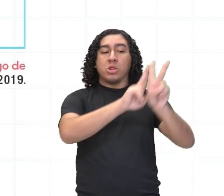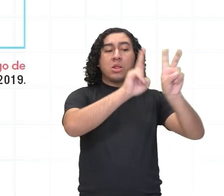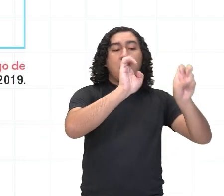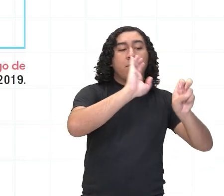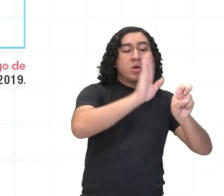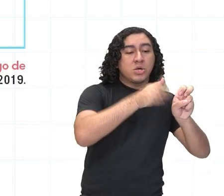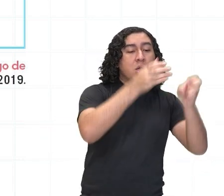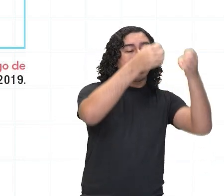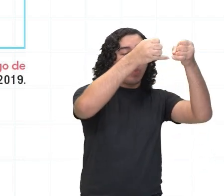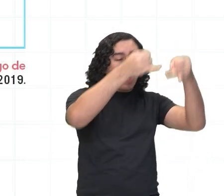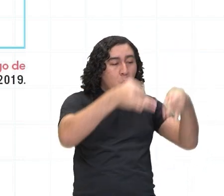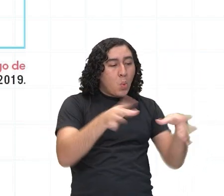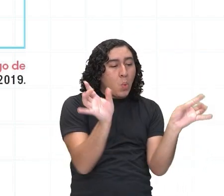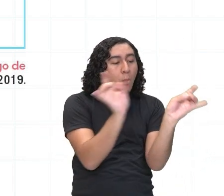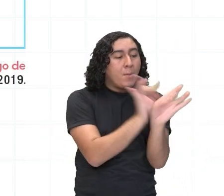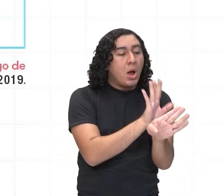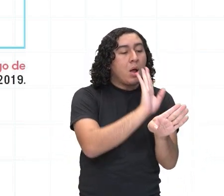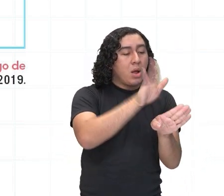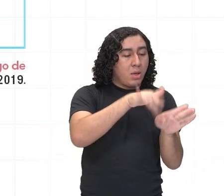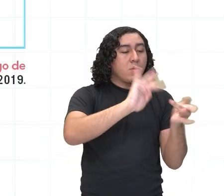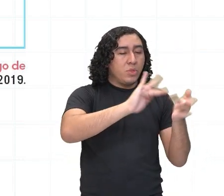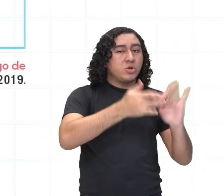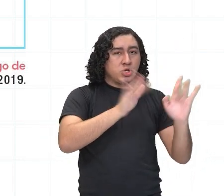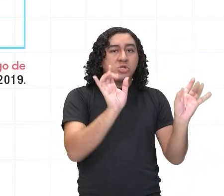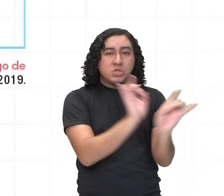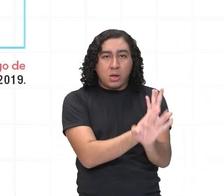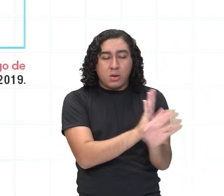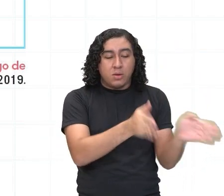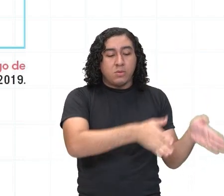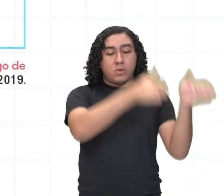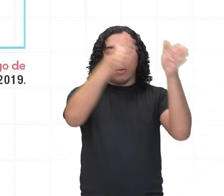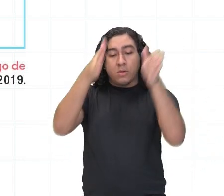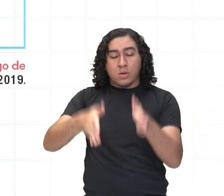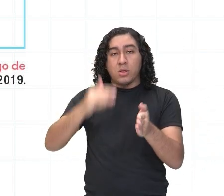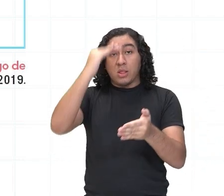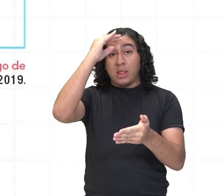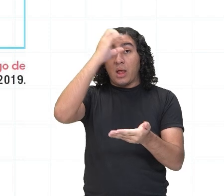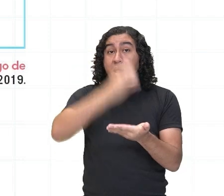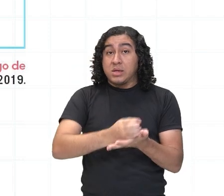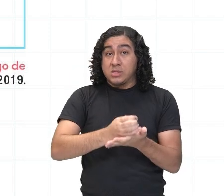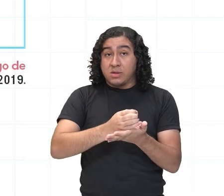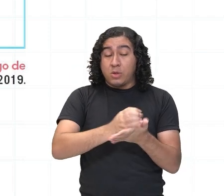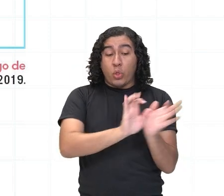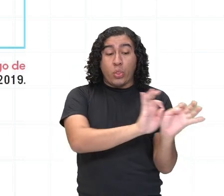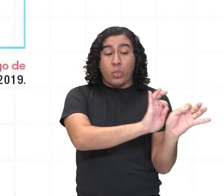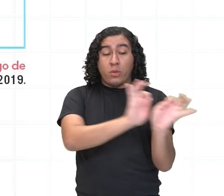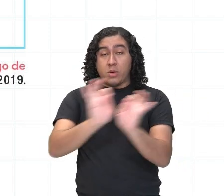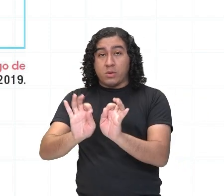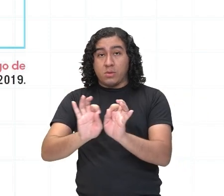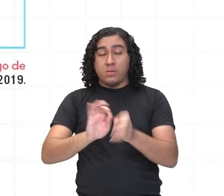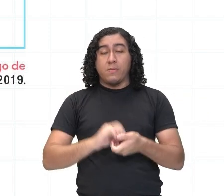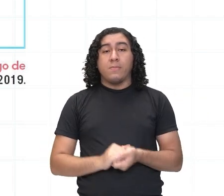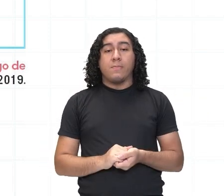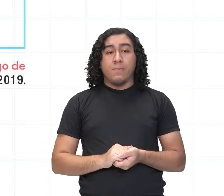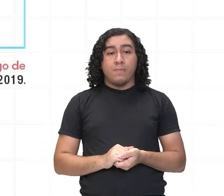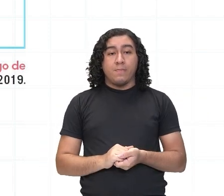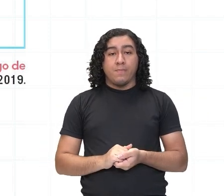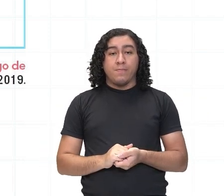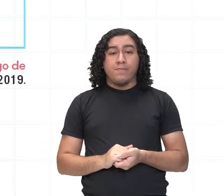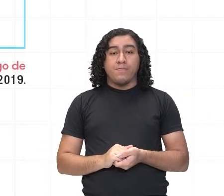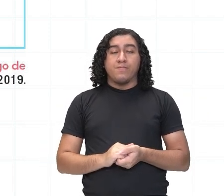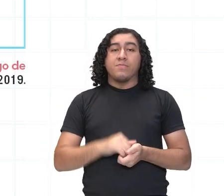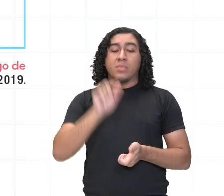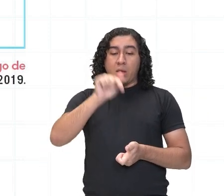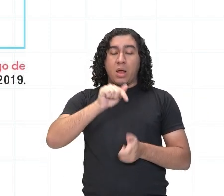Começou a falar sobre o assunto, contextualizou, e aí vem a sua tese. Segundo a Pesquisa Nacional por